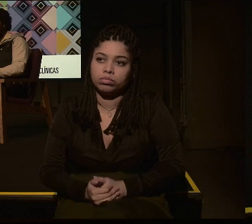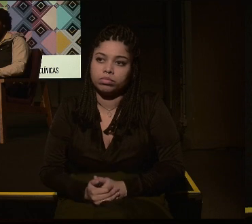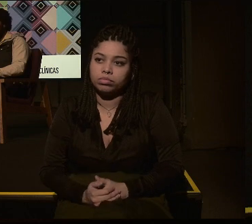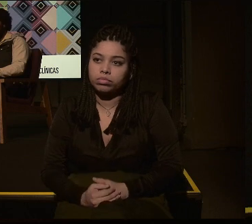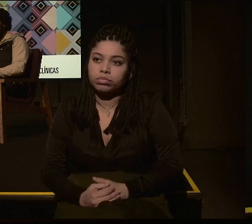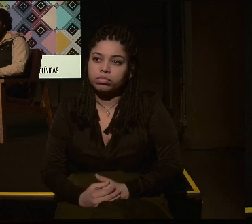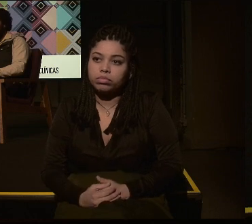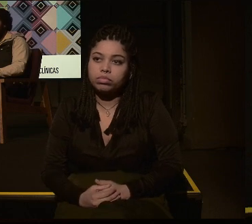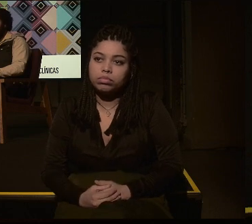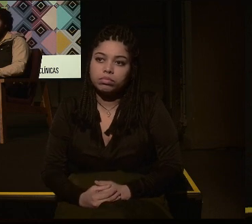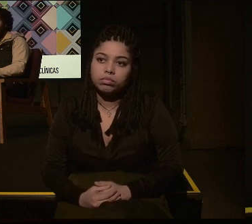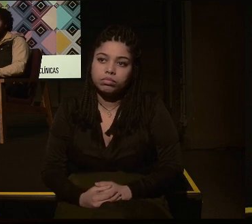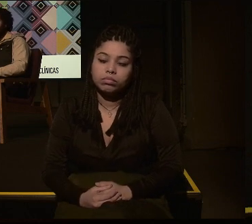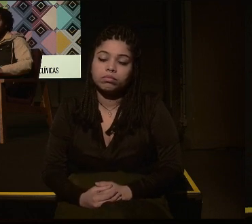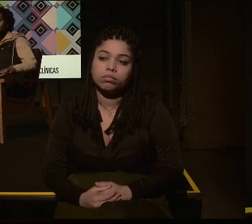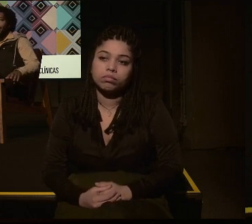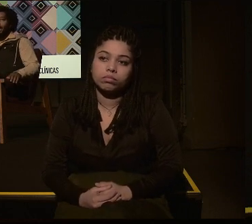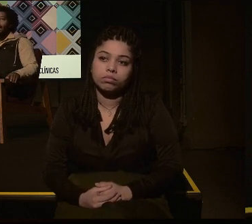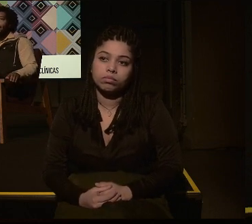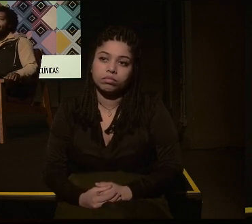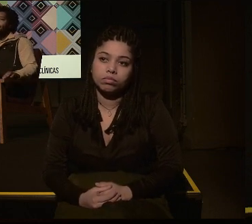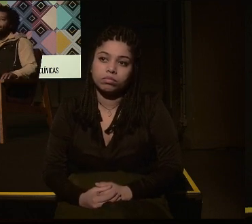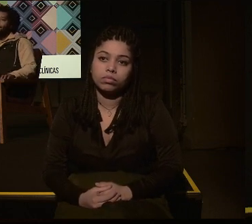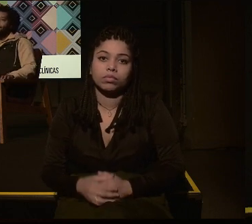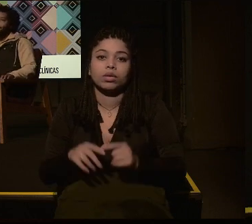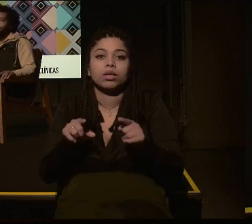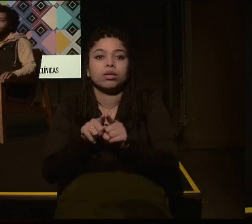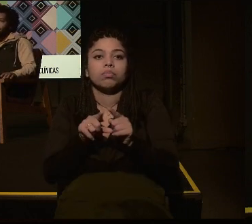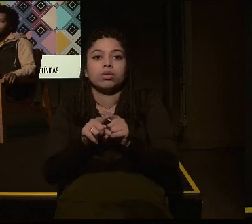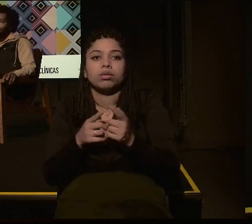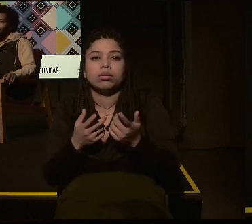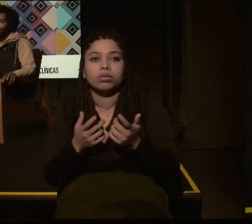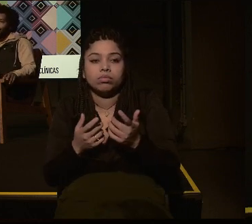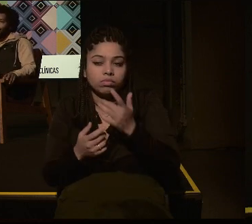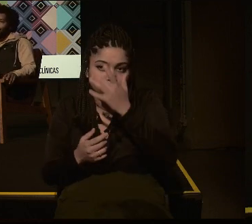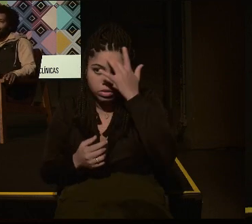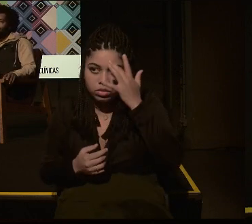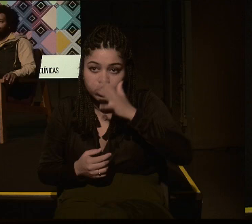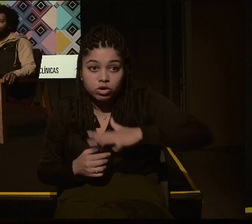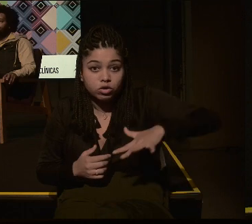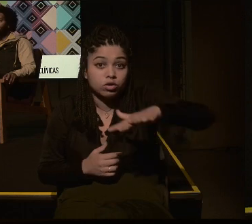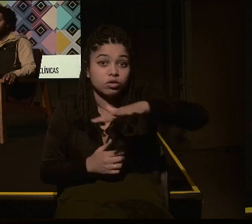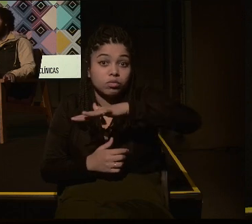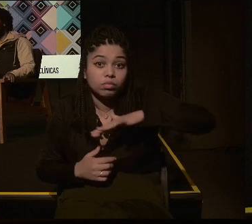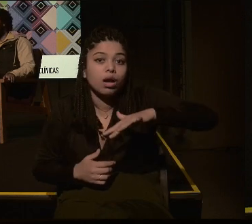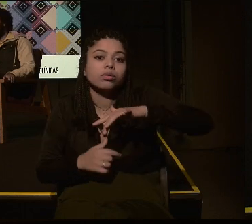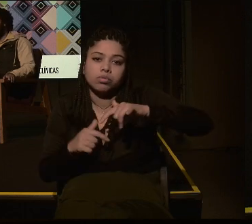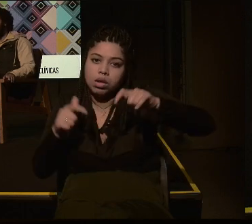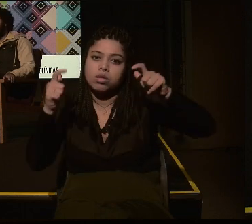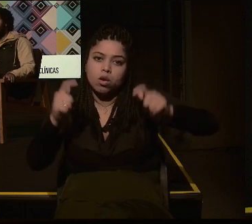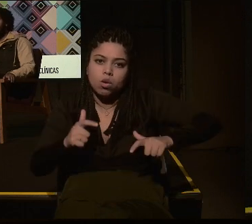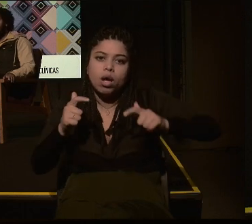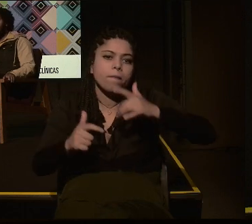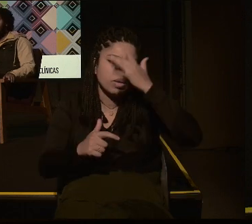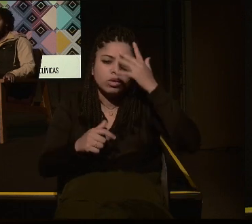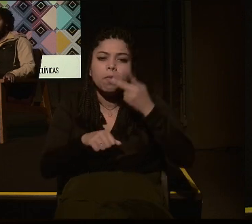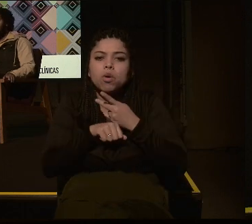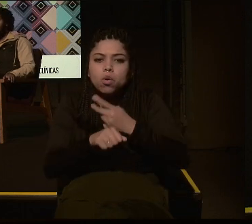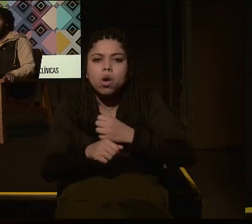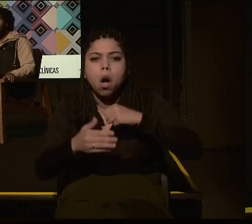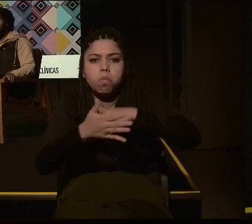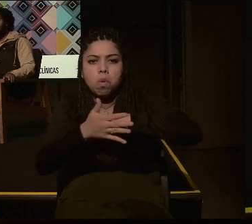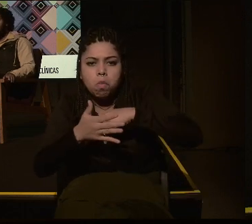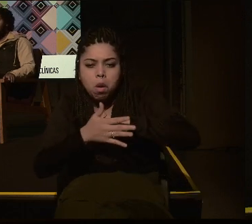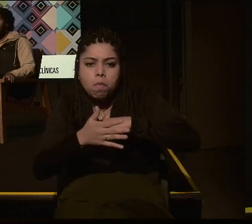problema, assim, né? Em espaços onde tem maioria branca que procura fazer uma luta antirracista, né? Porque às vezes procura afirmar